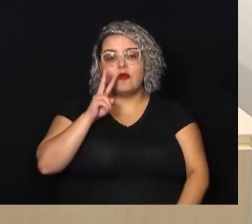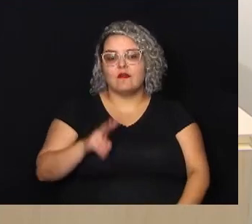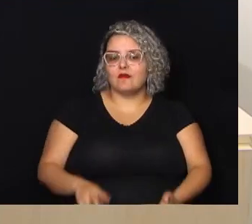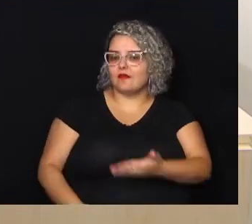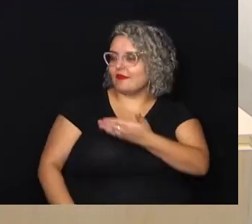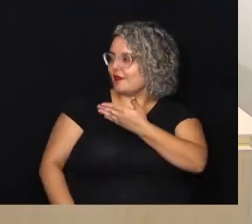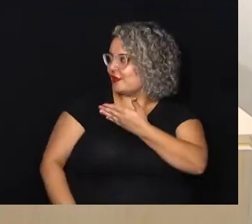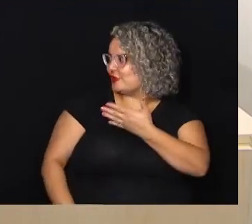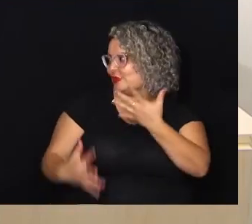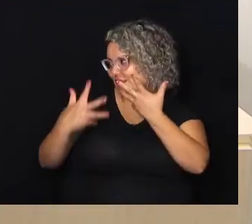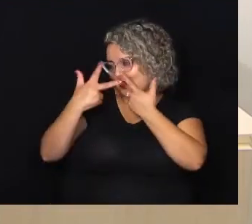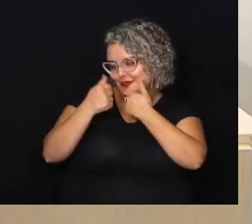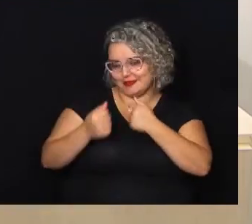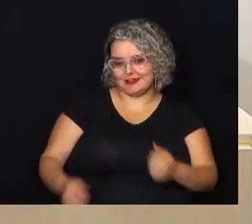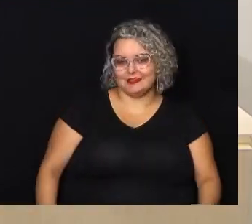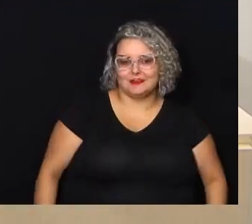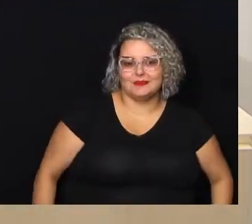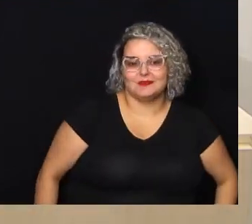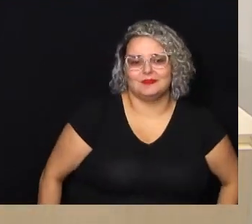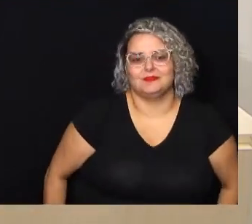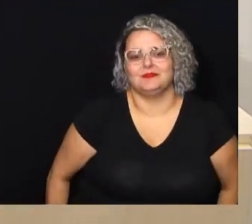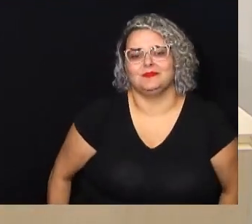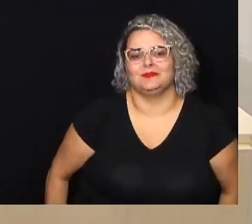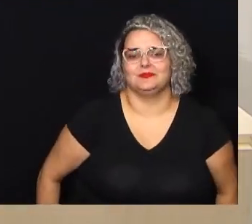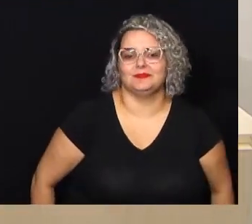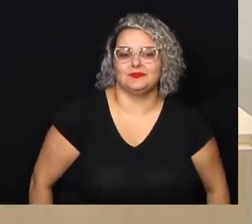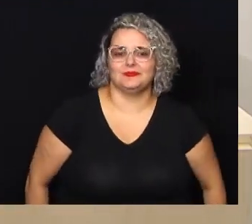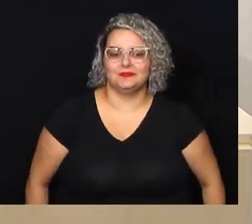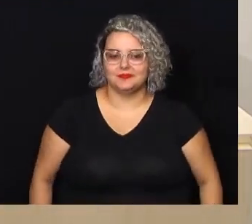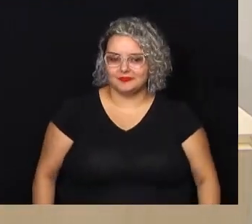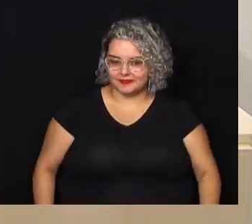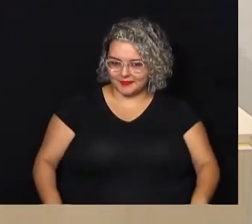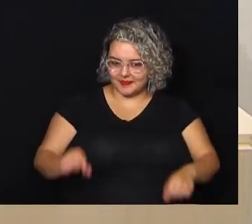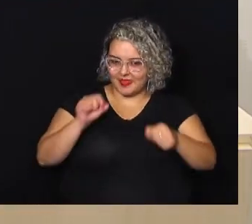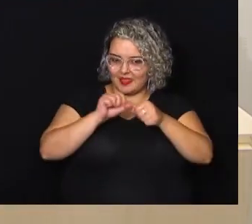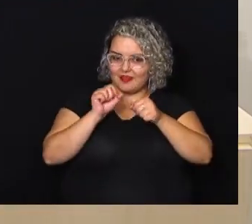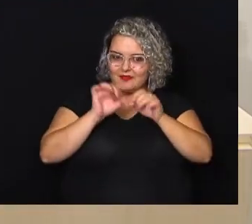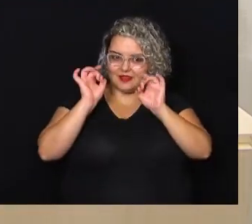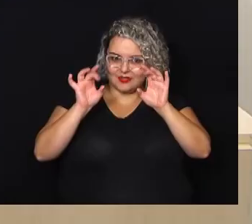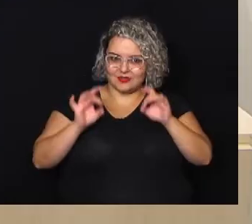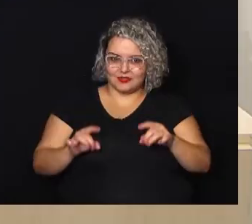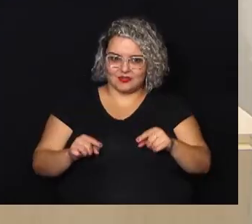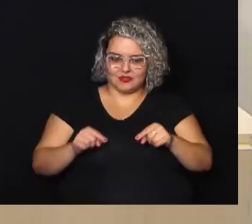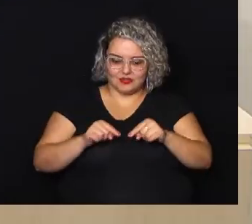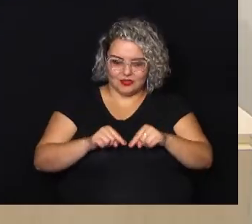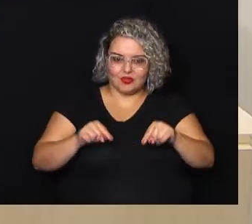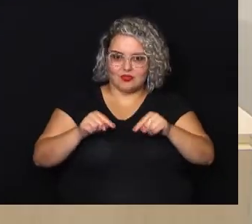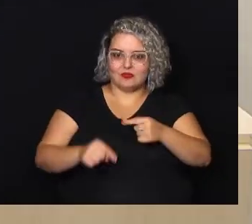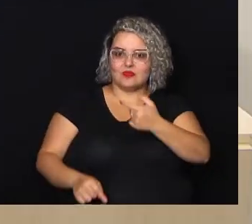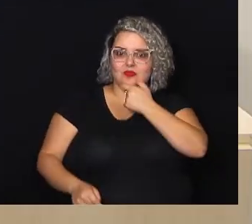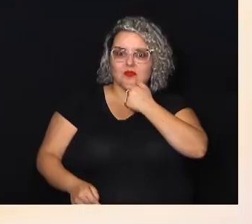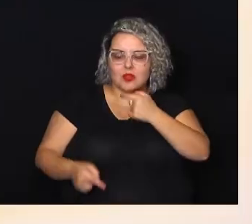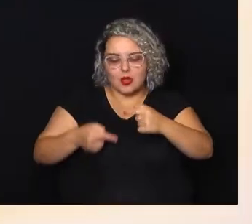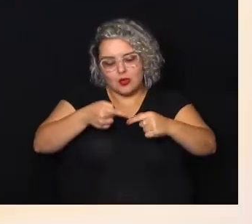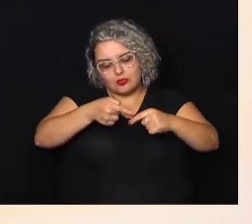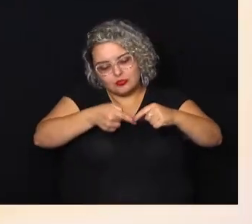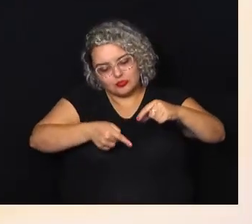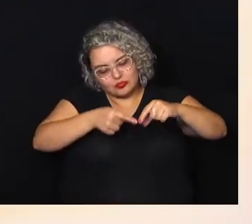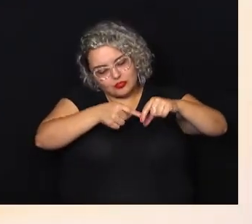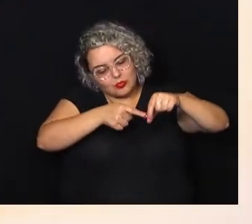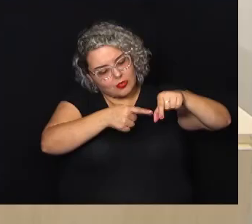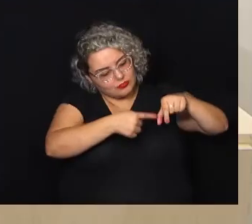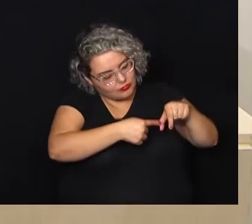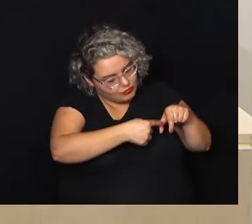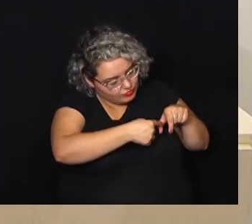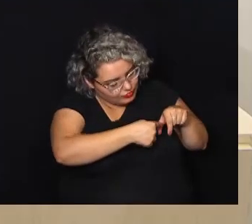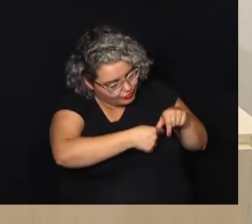final, olha que charme, me enganou um close aqui. Ela fez especialmente um biscoitinho com